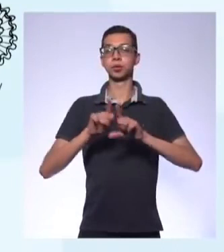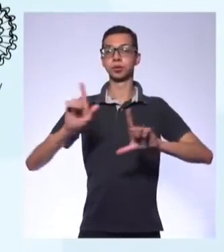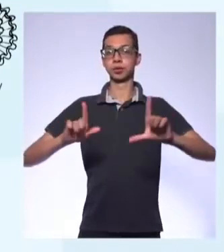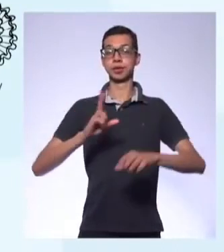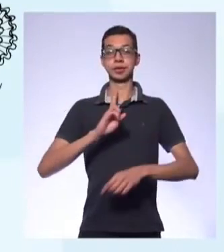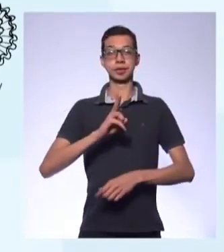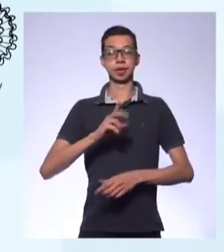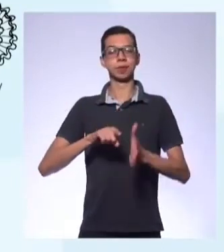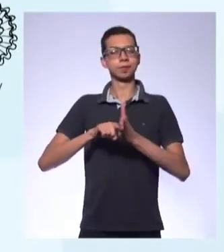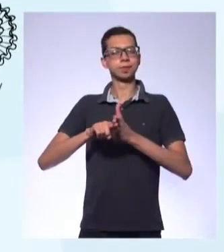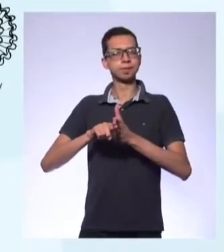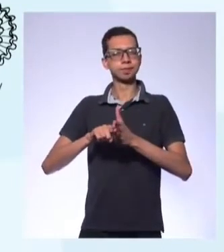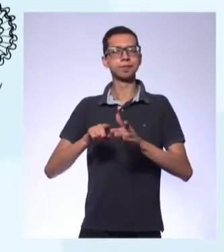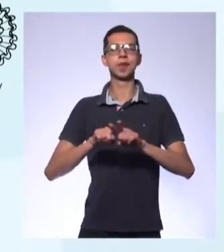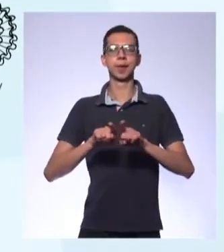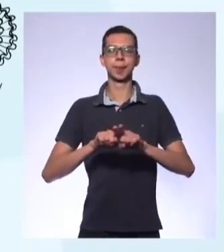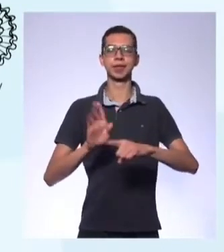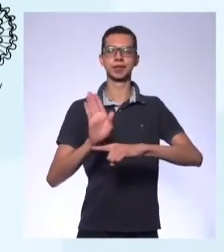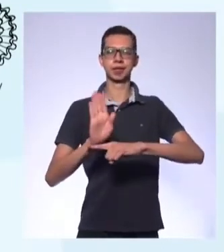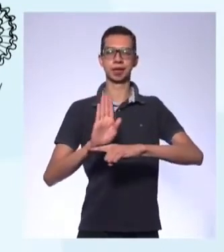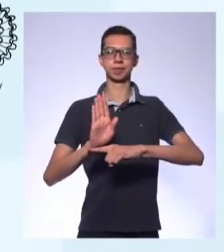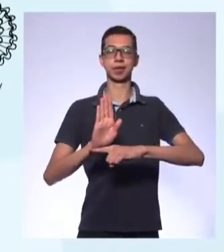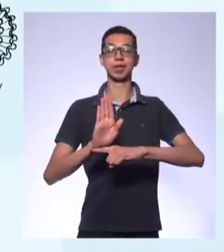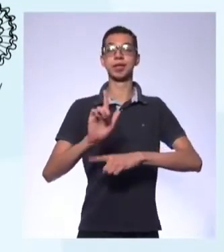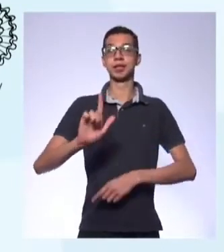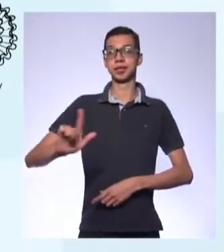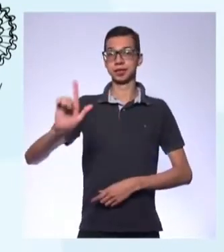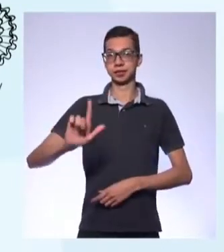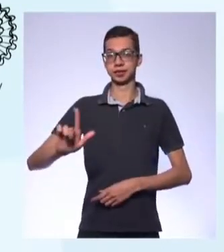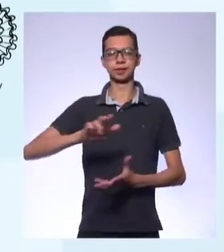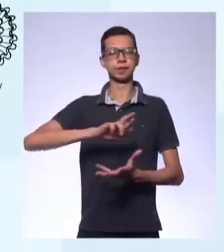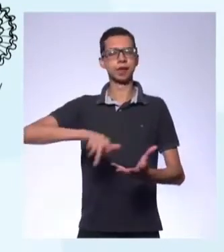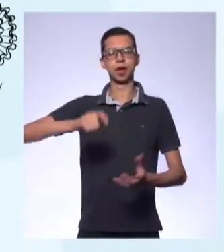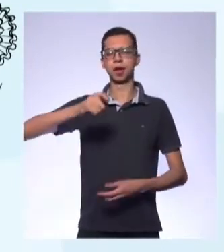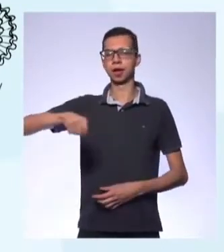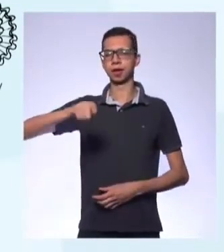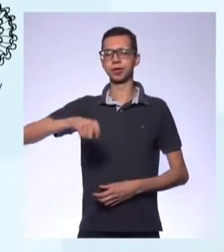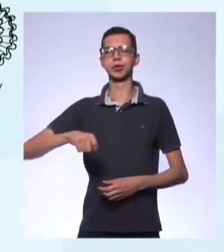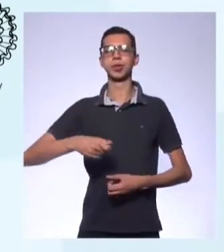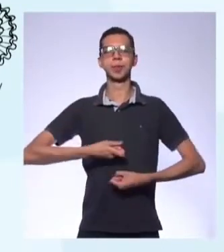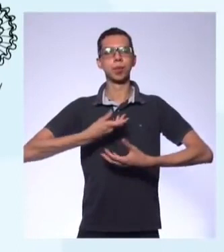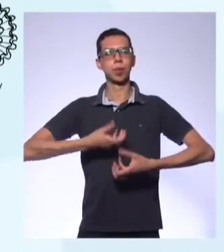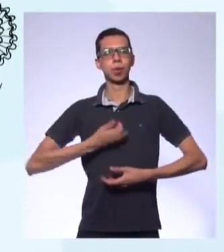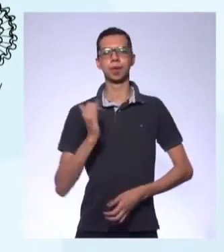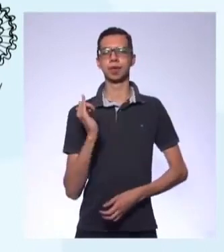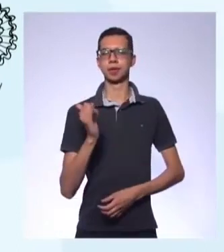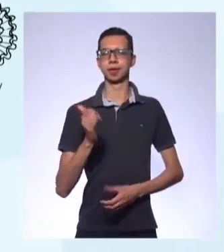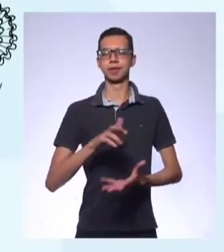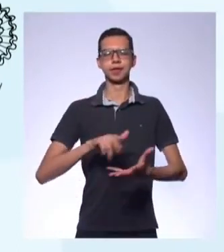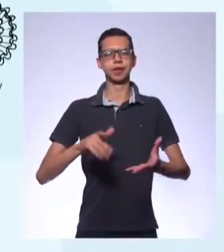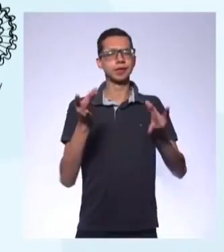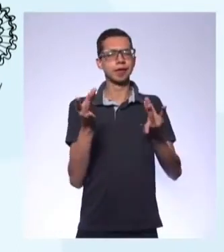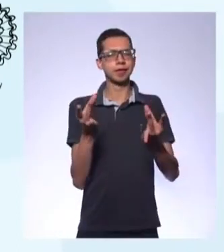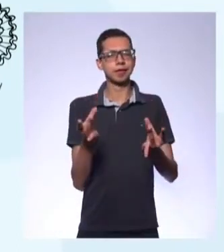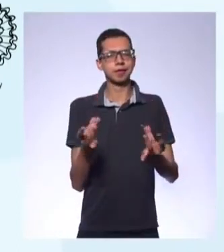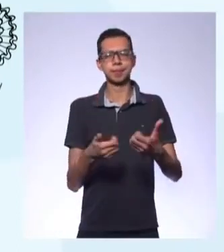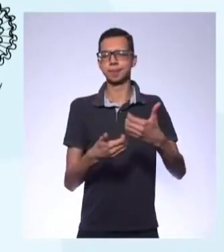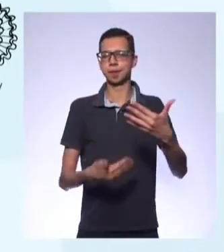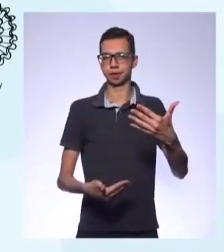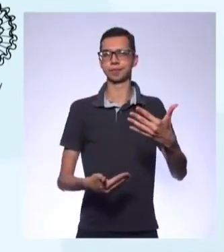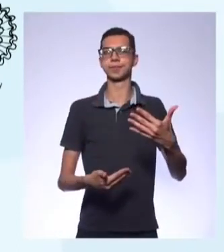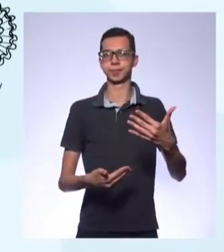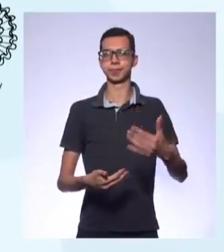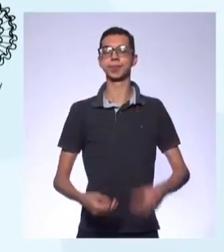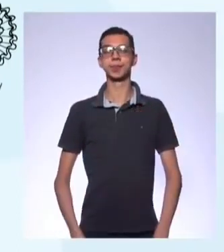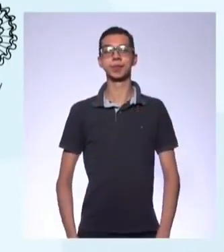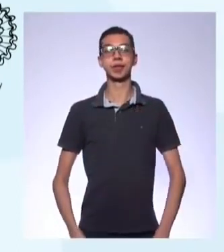literatura. Tem uma vasta e rica produção. Escreveu peças, sonetos, poemas narrativos, entre outros escritos. Grande parte dos